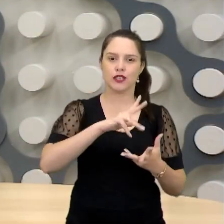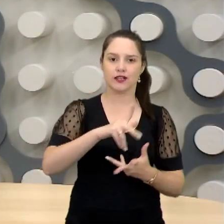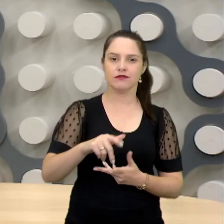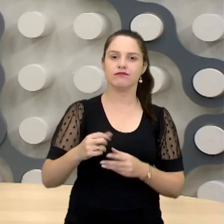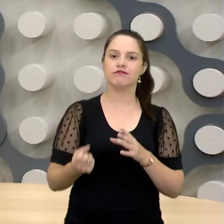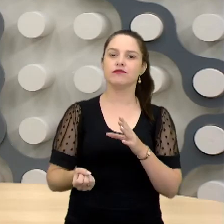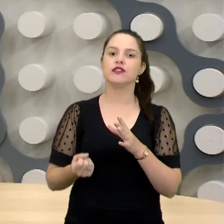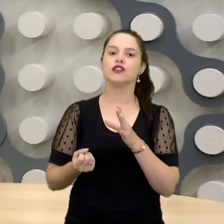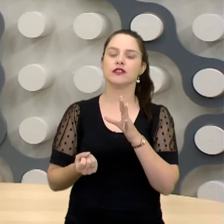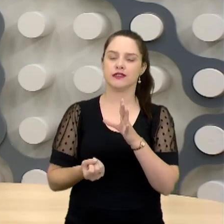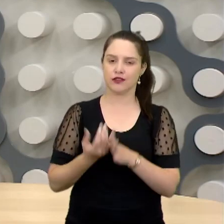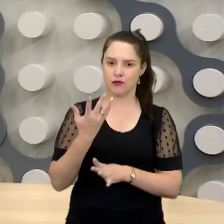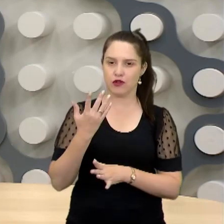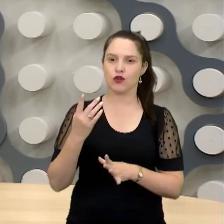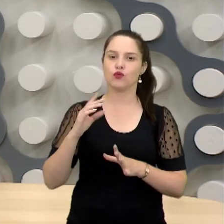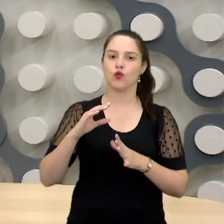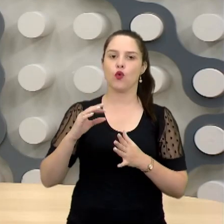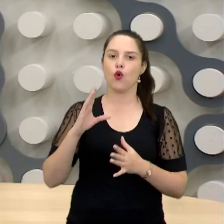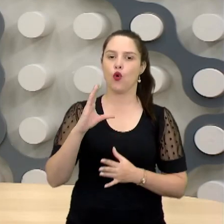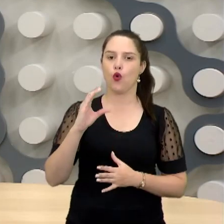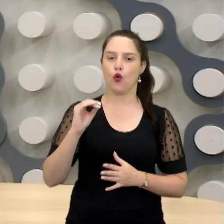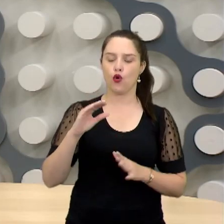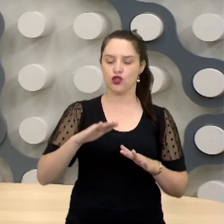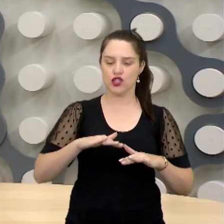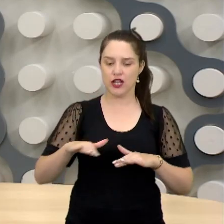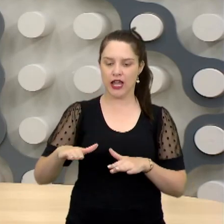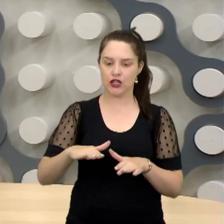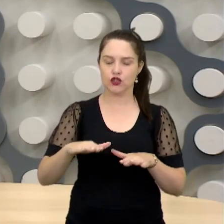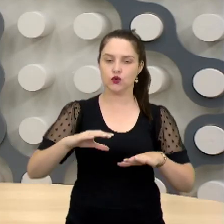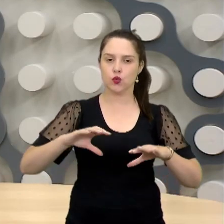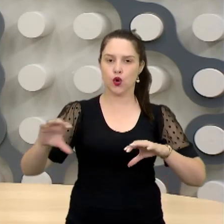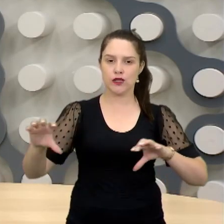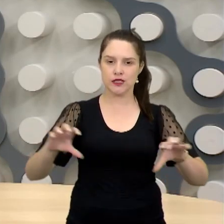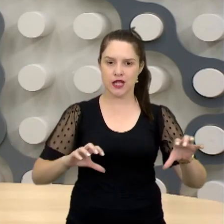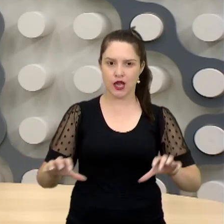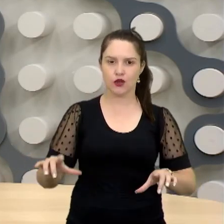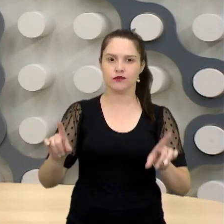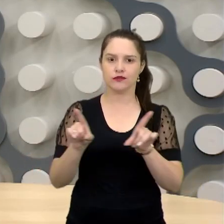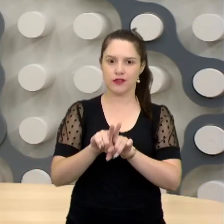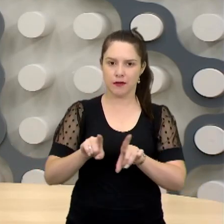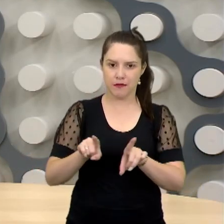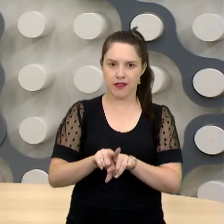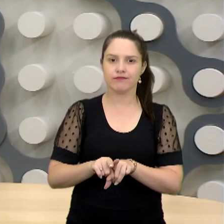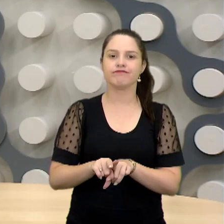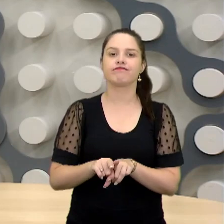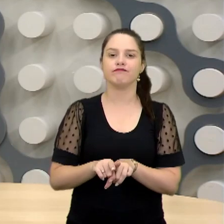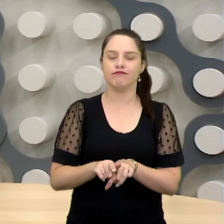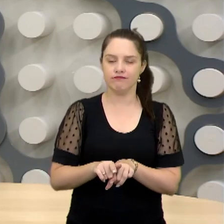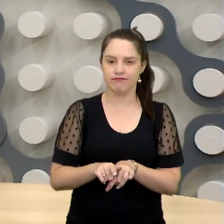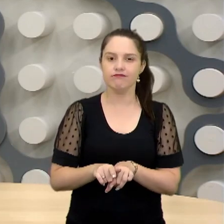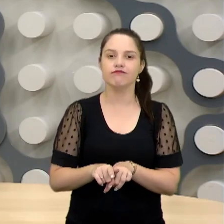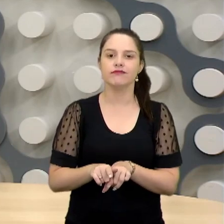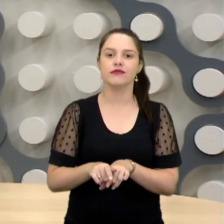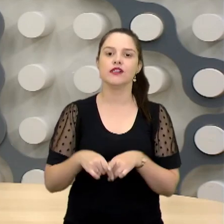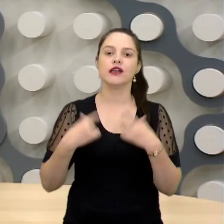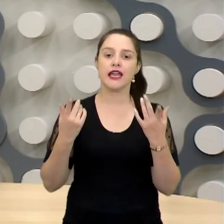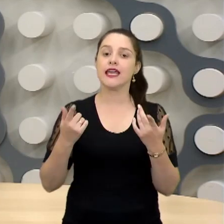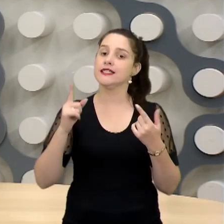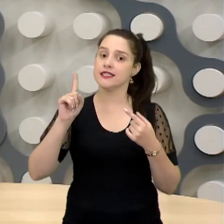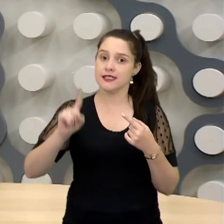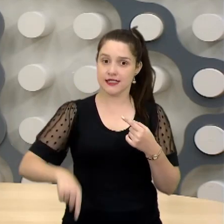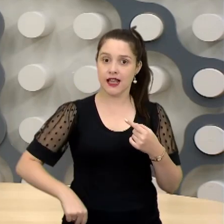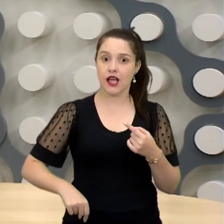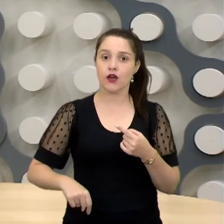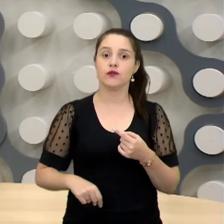também dos continentes e dos oceanos, nós temos também, né, o aparecimento, né, e a extinção